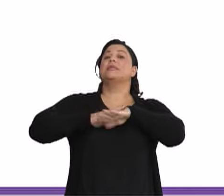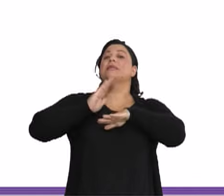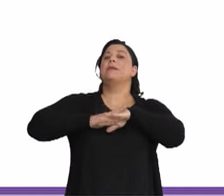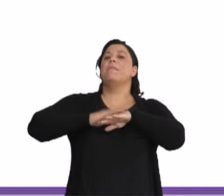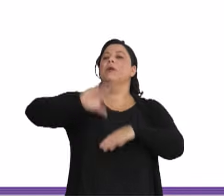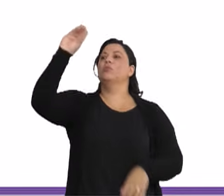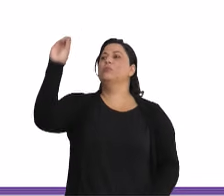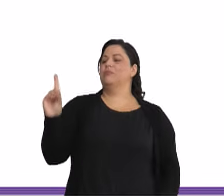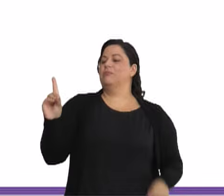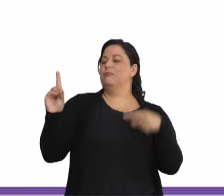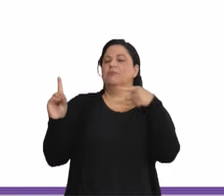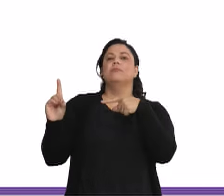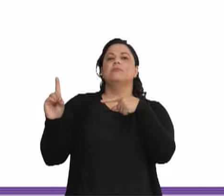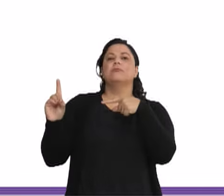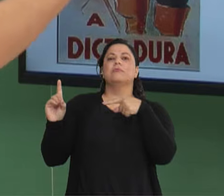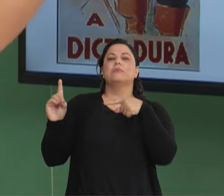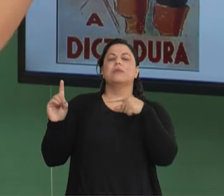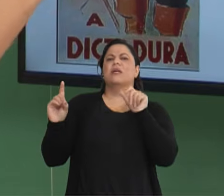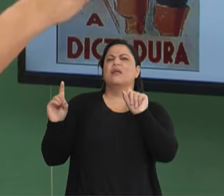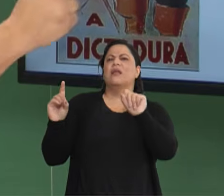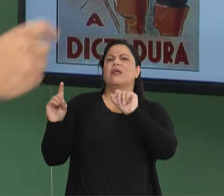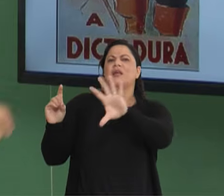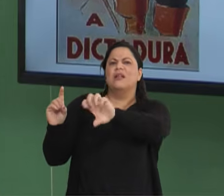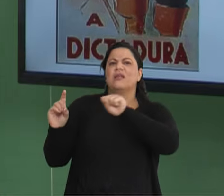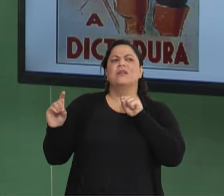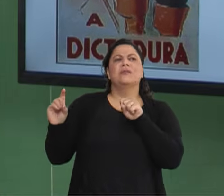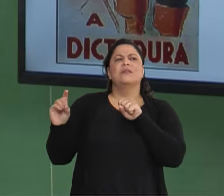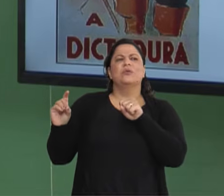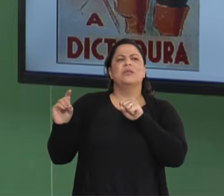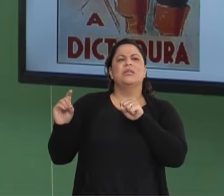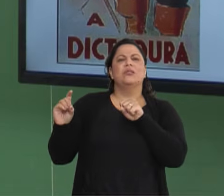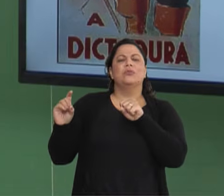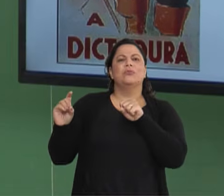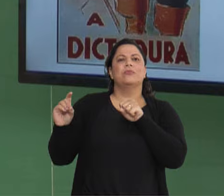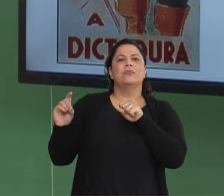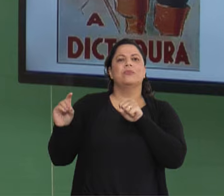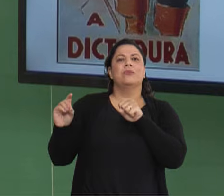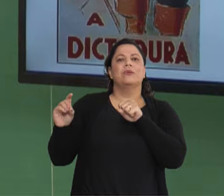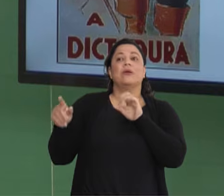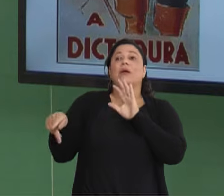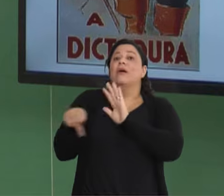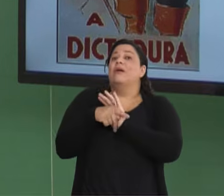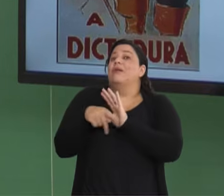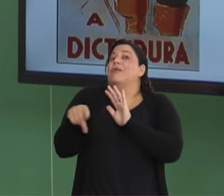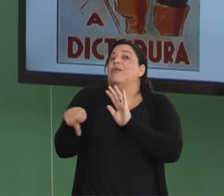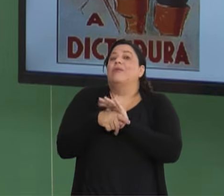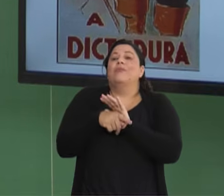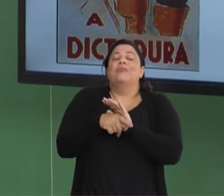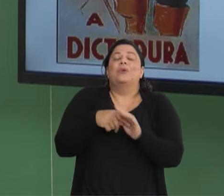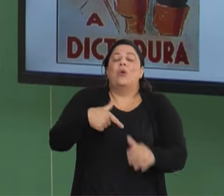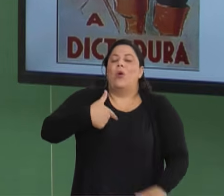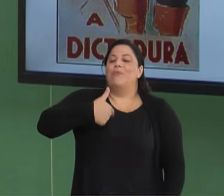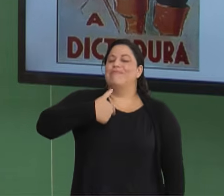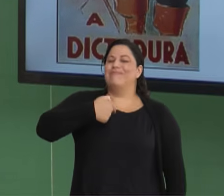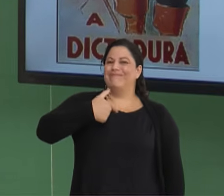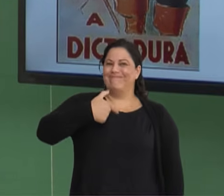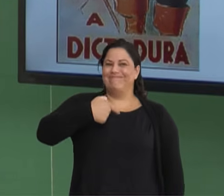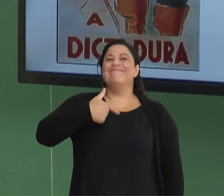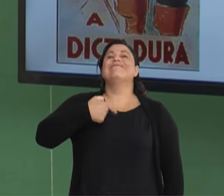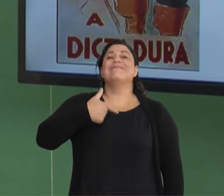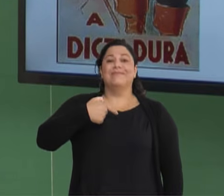bandeirante, ele está segurando quem? Quem é essa figura? Getúlio Vargas, está na mão dos